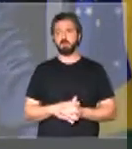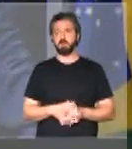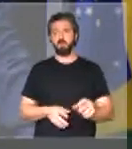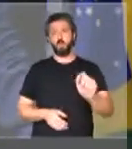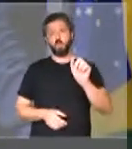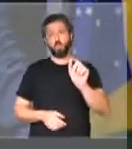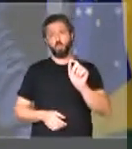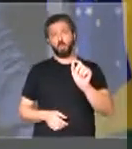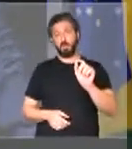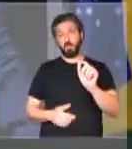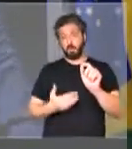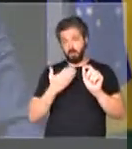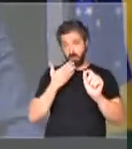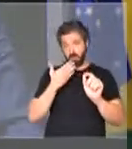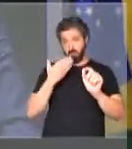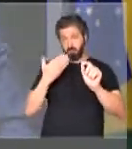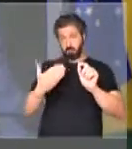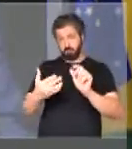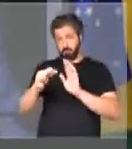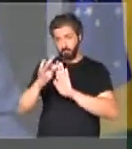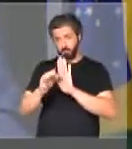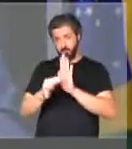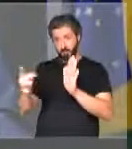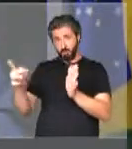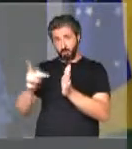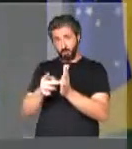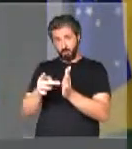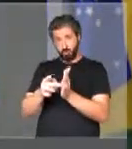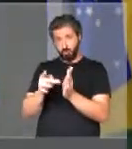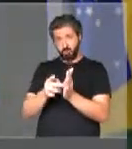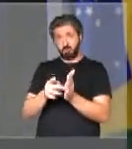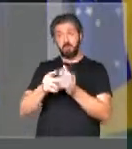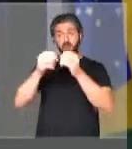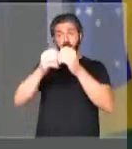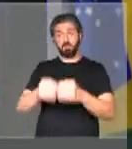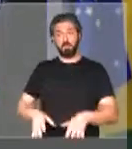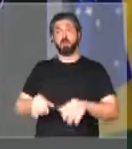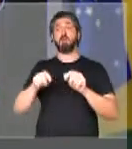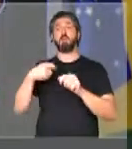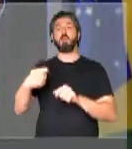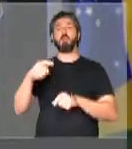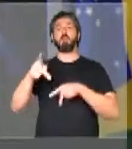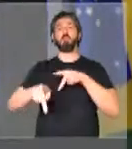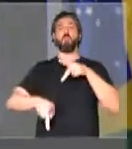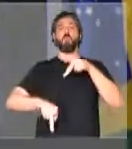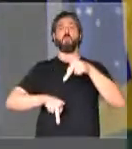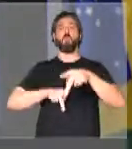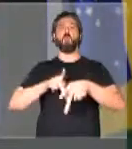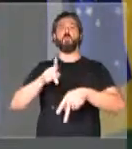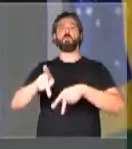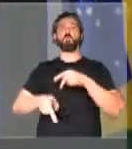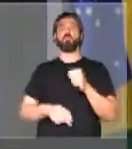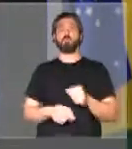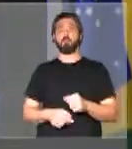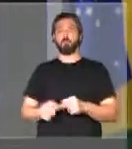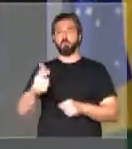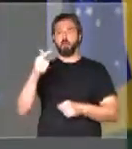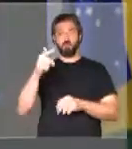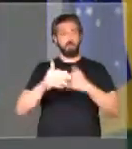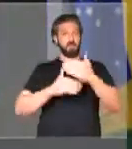é que esta preferência do texto original, isso prejudicará o nosso povo. Não